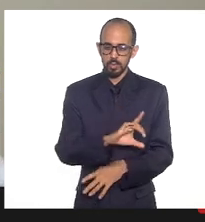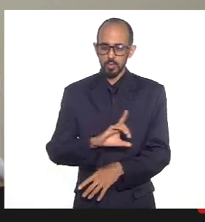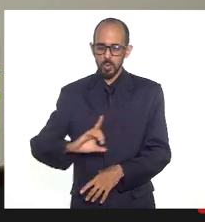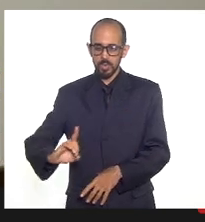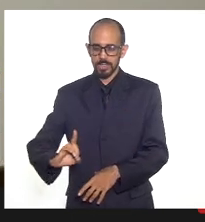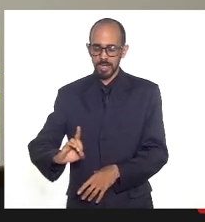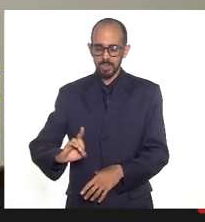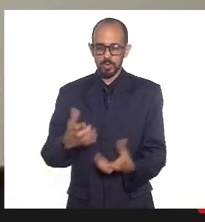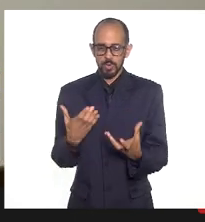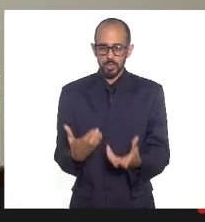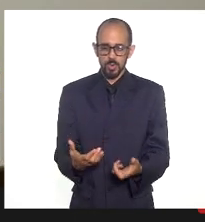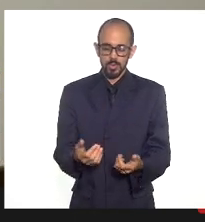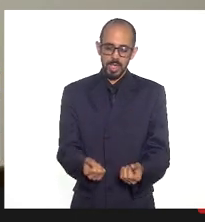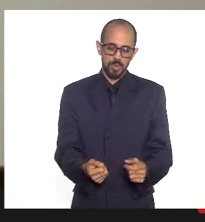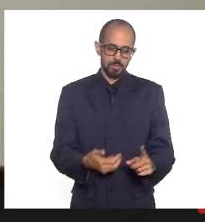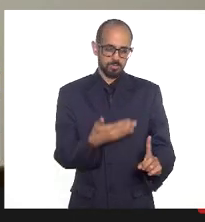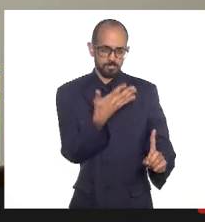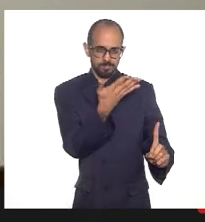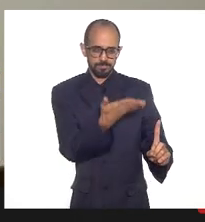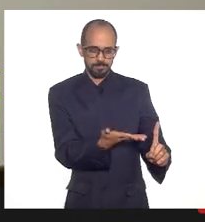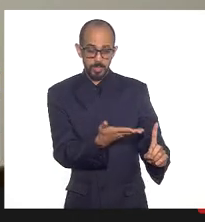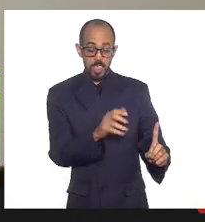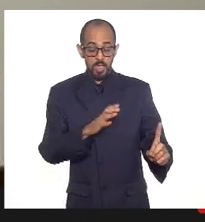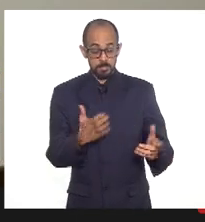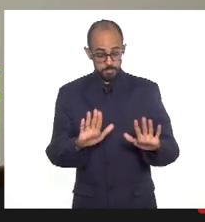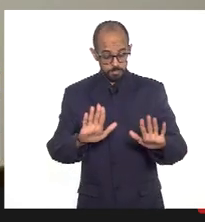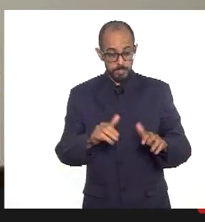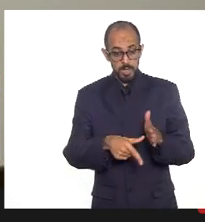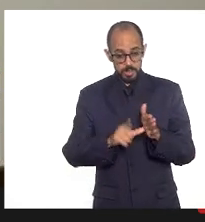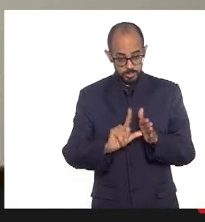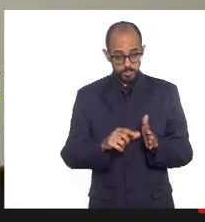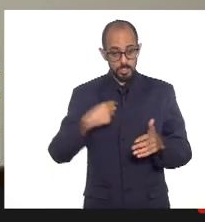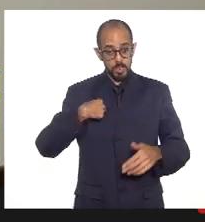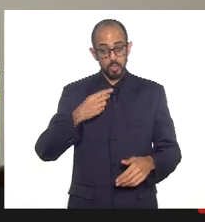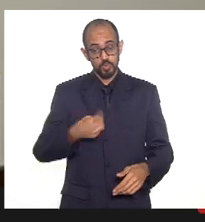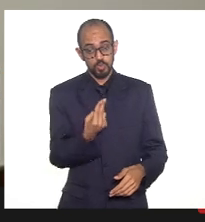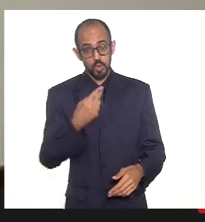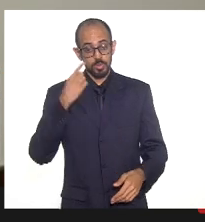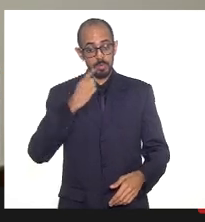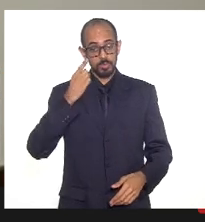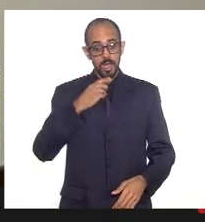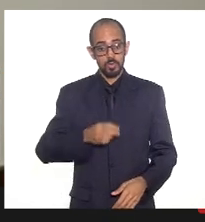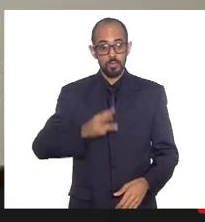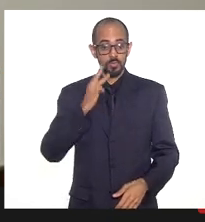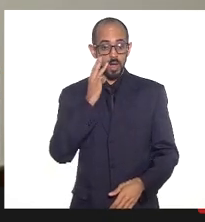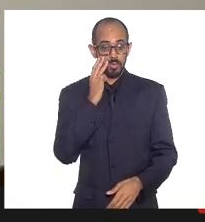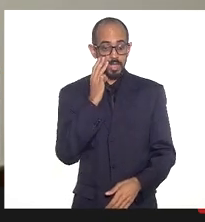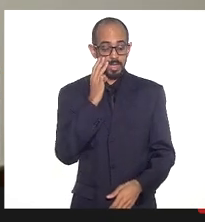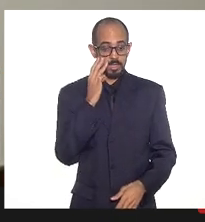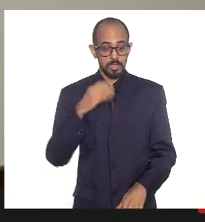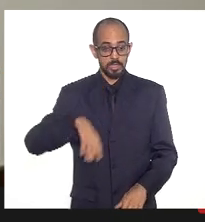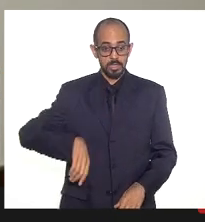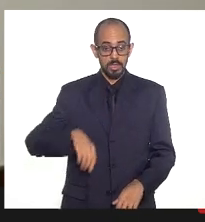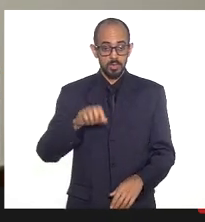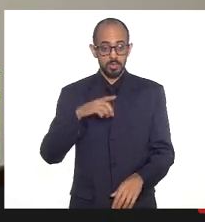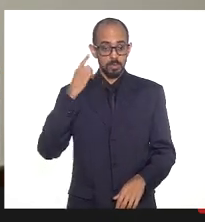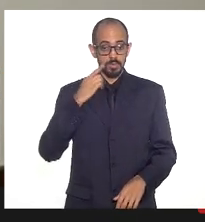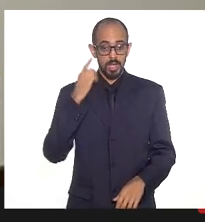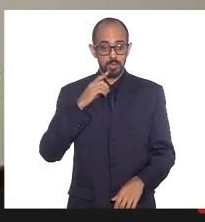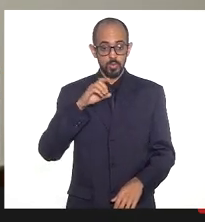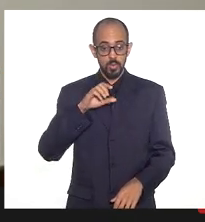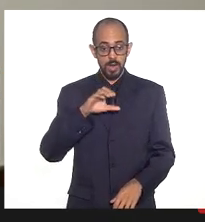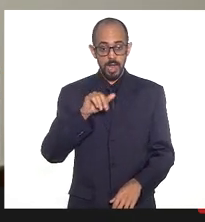aqui declinar. Eu sou o deputado Valdec Carneiro, presido a frente parlamentar. O deputado Carlos Mink